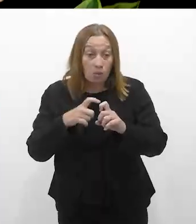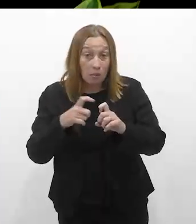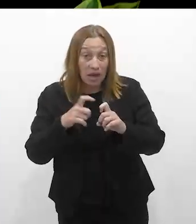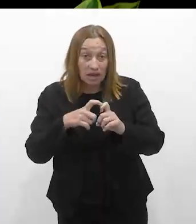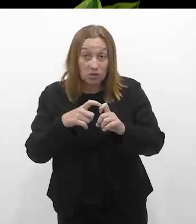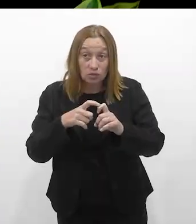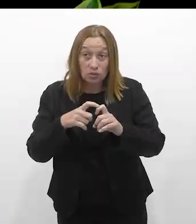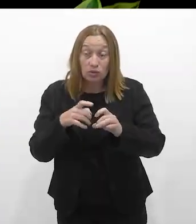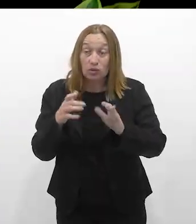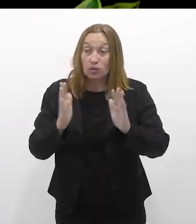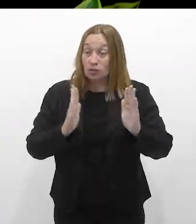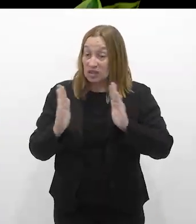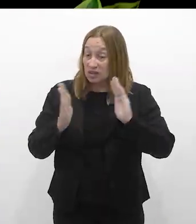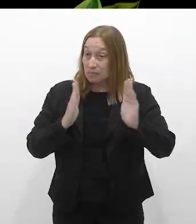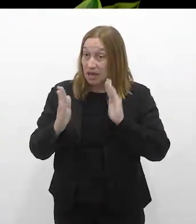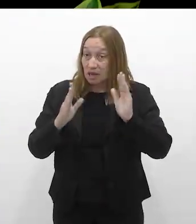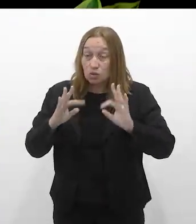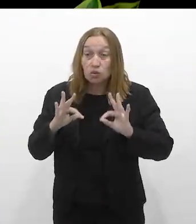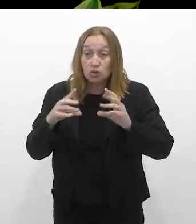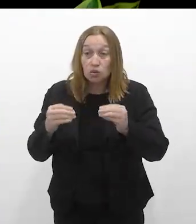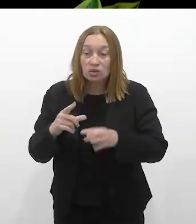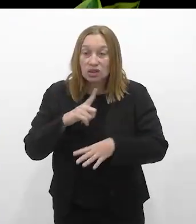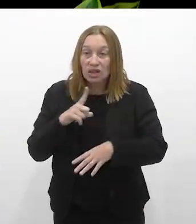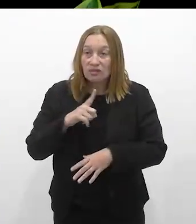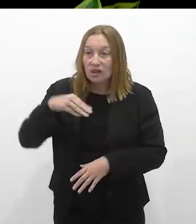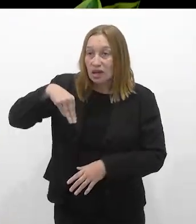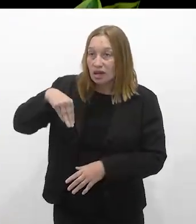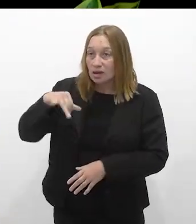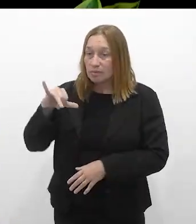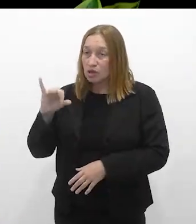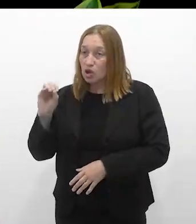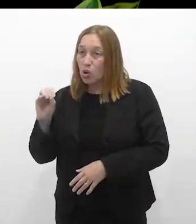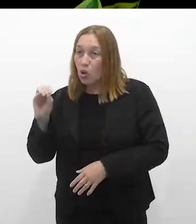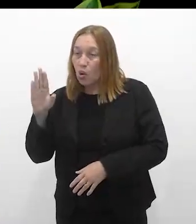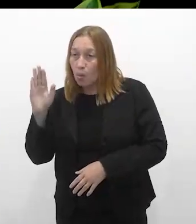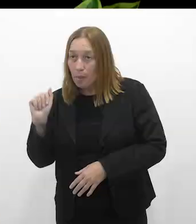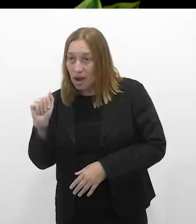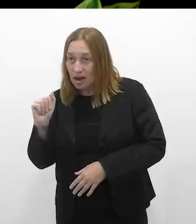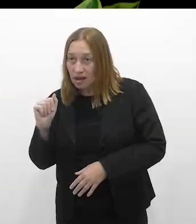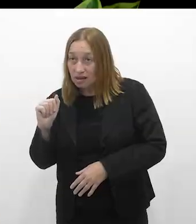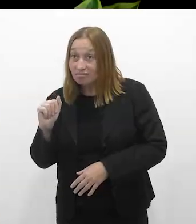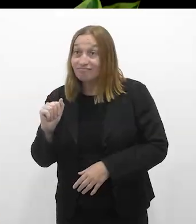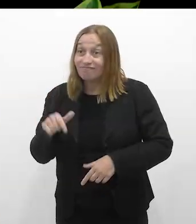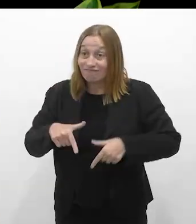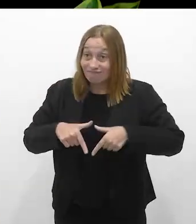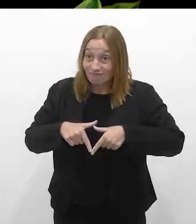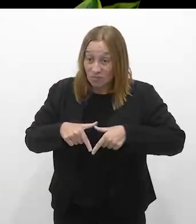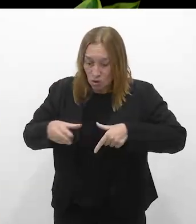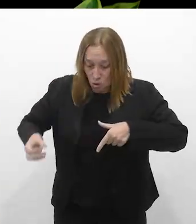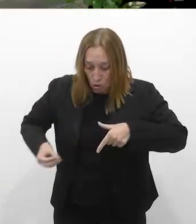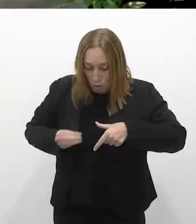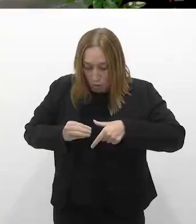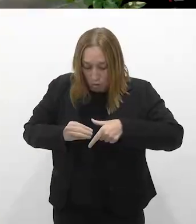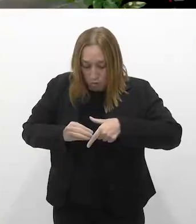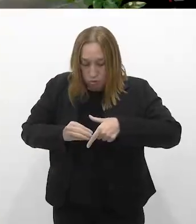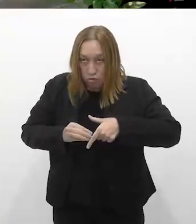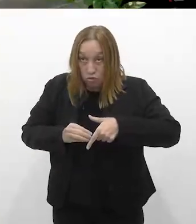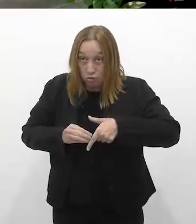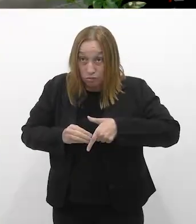apareceu no meio desse período todo, apareceu um mioma no meio do caminho. O inocente útil,